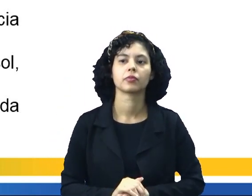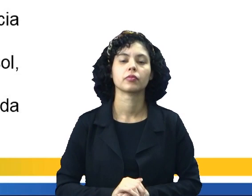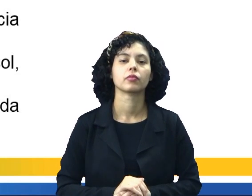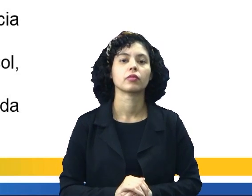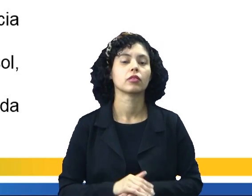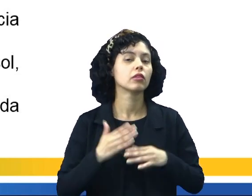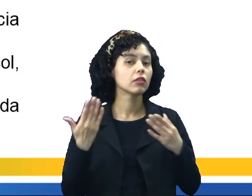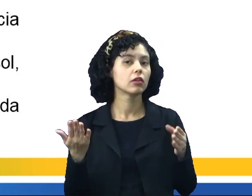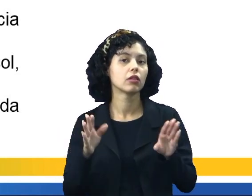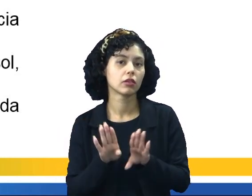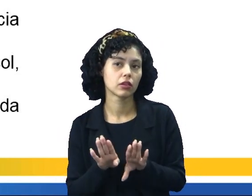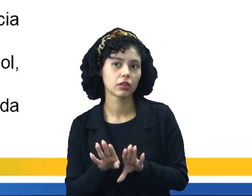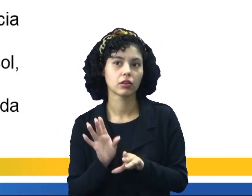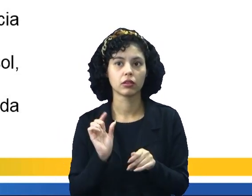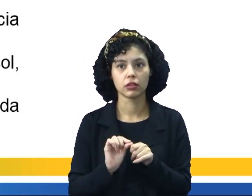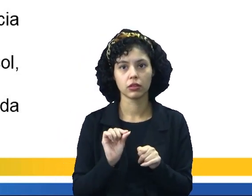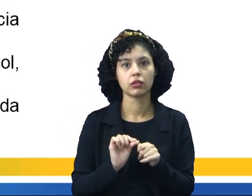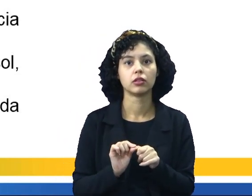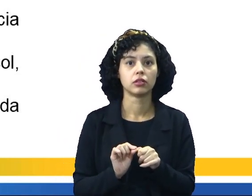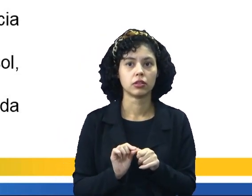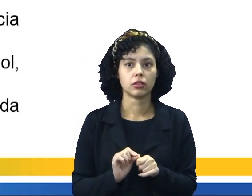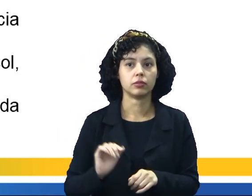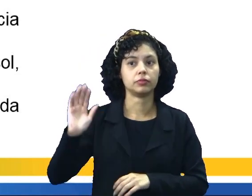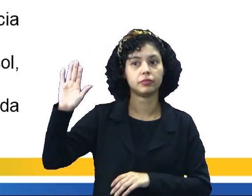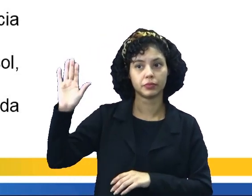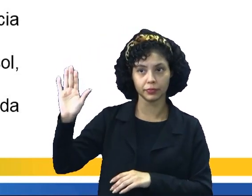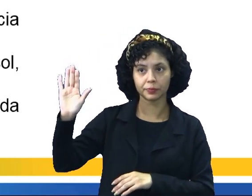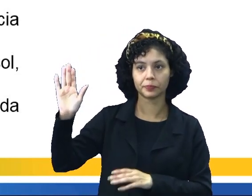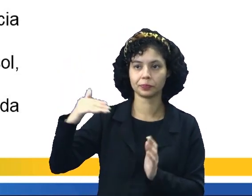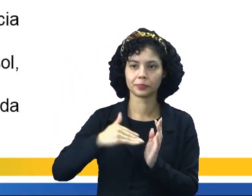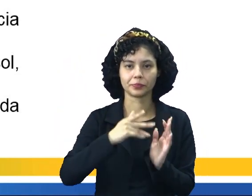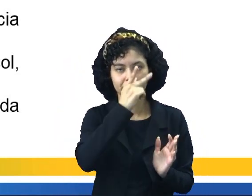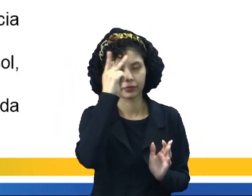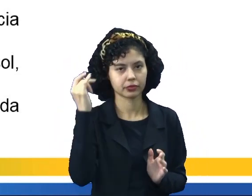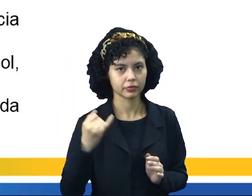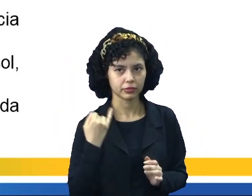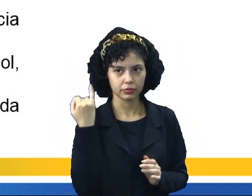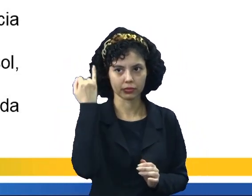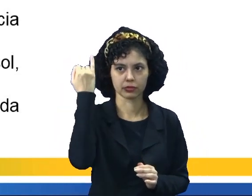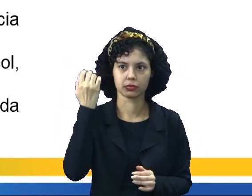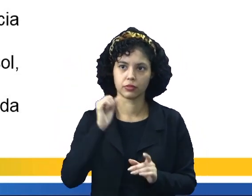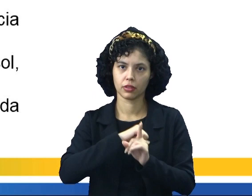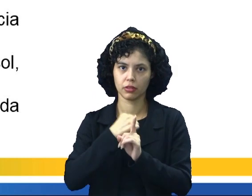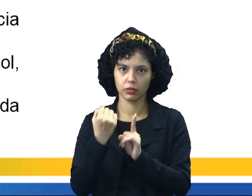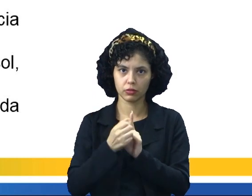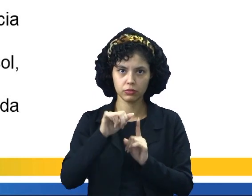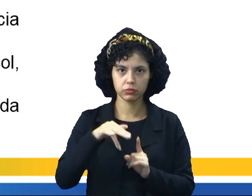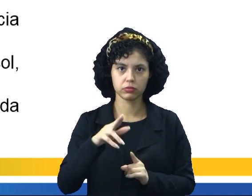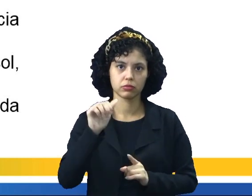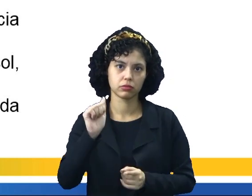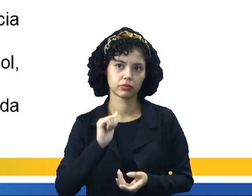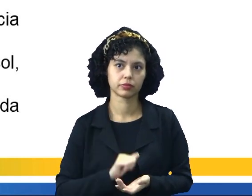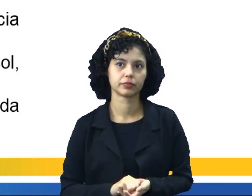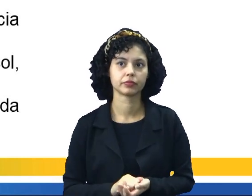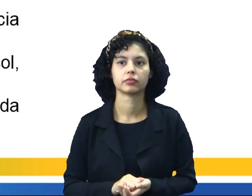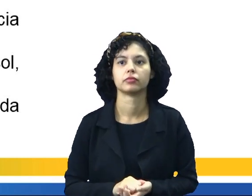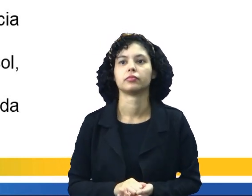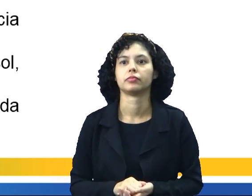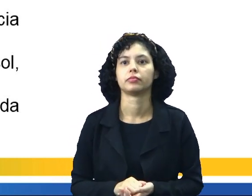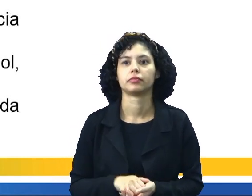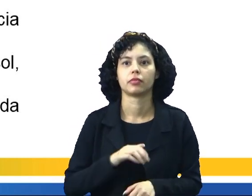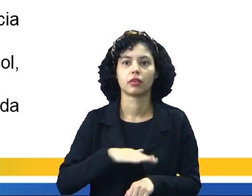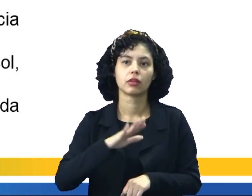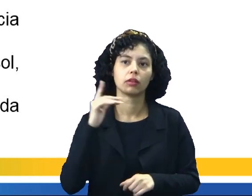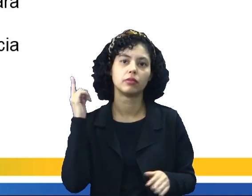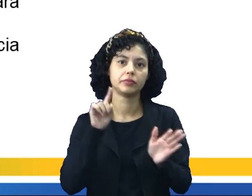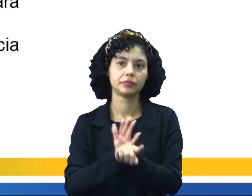sacrificados. Também eram feitos sacrifícios voluntários, né, até de pessoas importantes dentro da sociedade maia. Vamos lá, mais